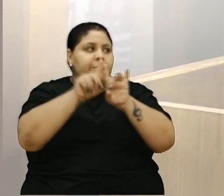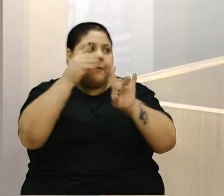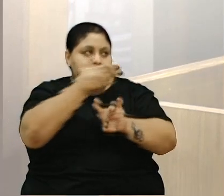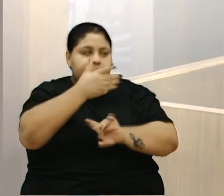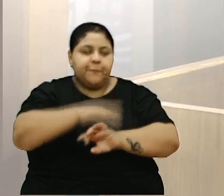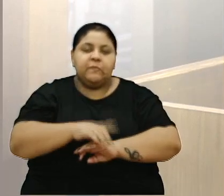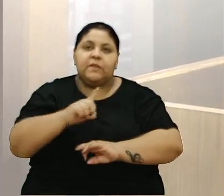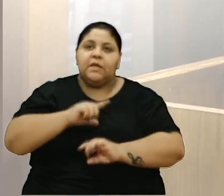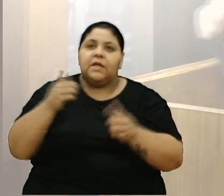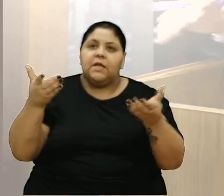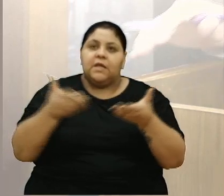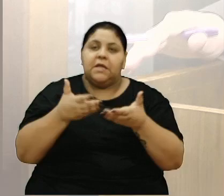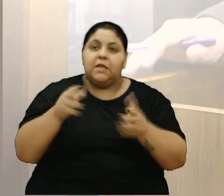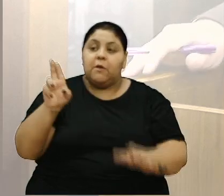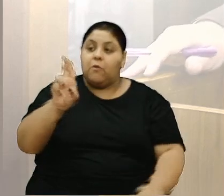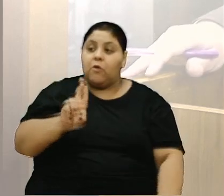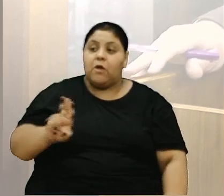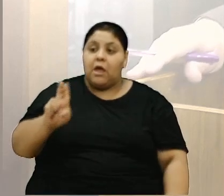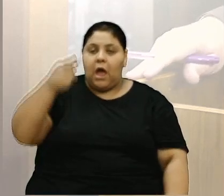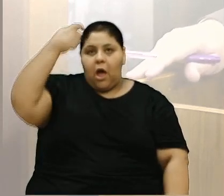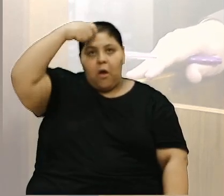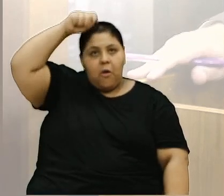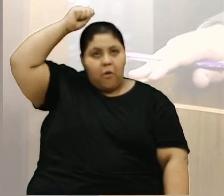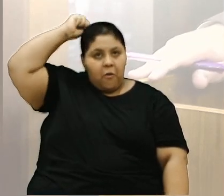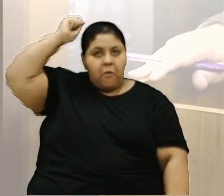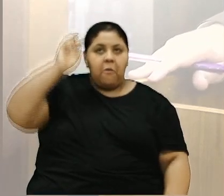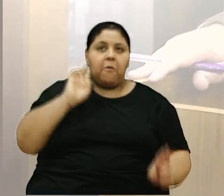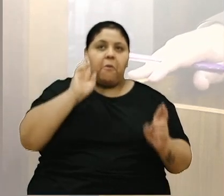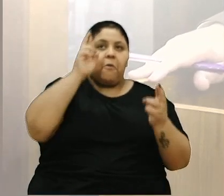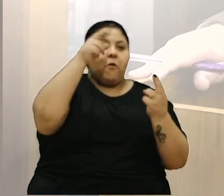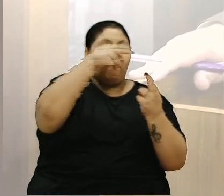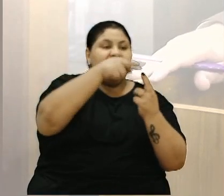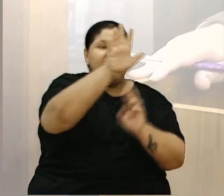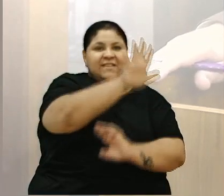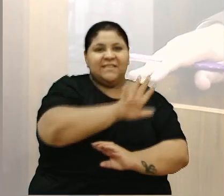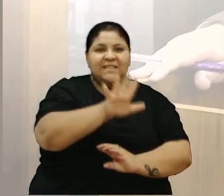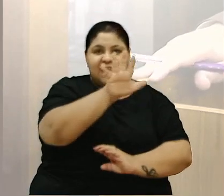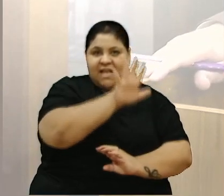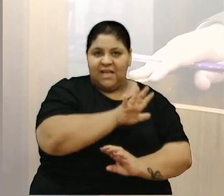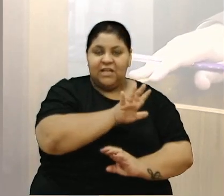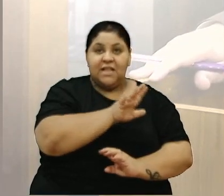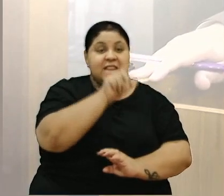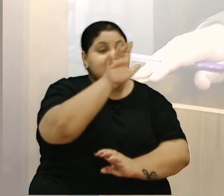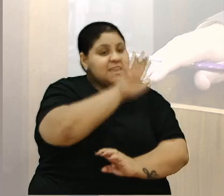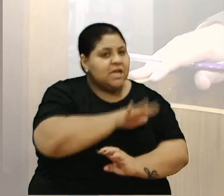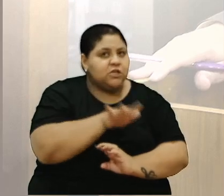Temos hoje uma universidade, a UX, referência nacional.